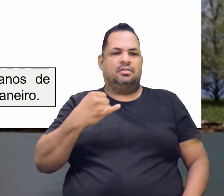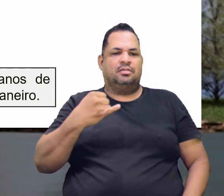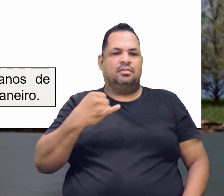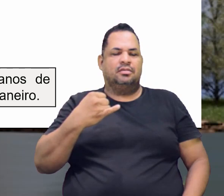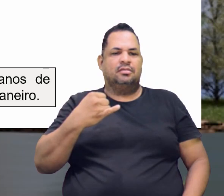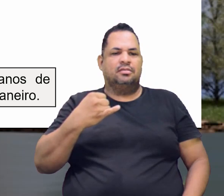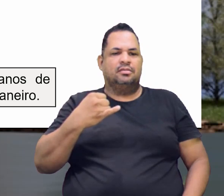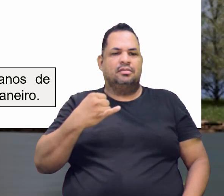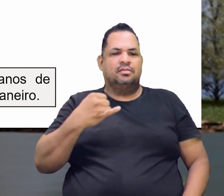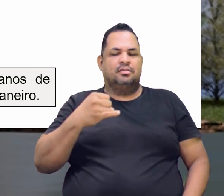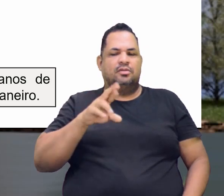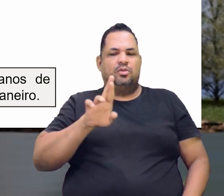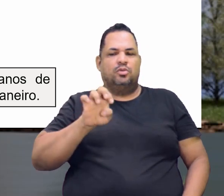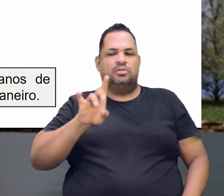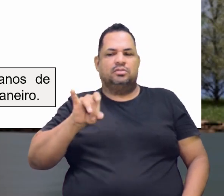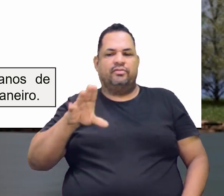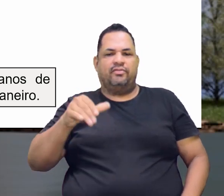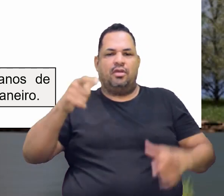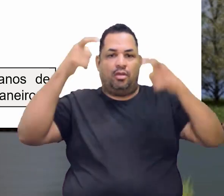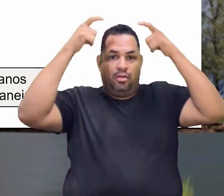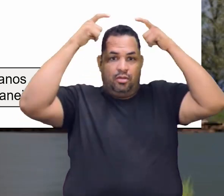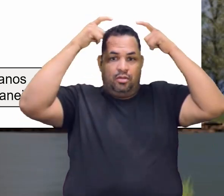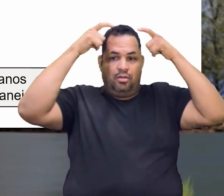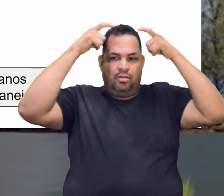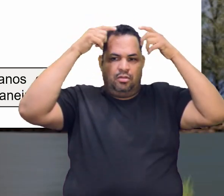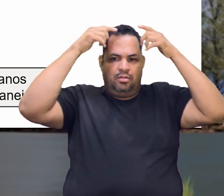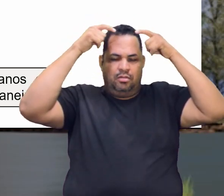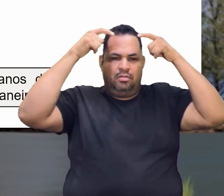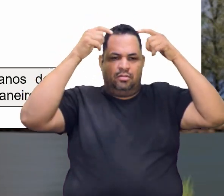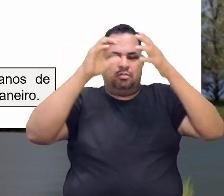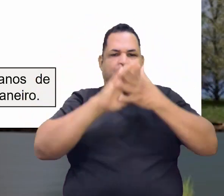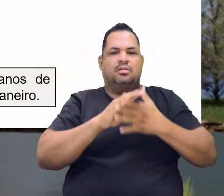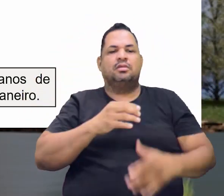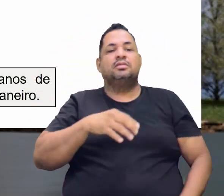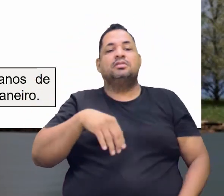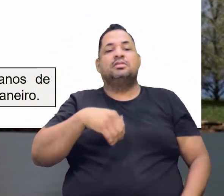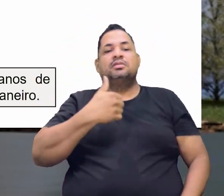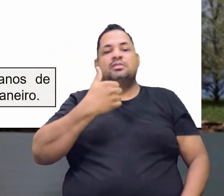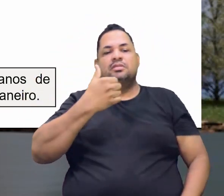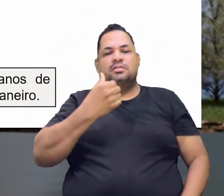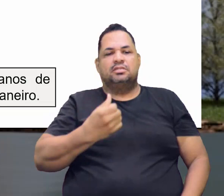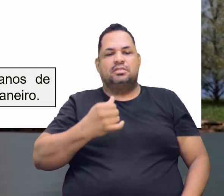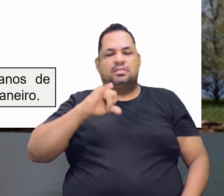Olha só isso. Roosevelt morre no dia 6 de janeiro de